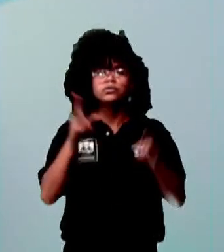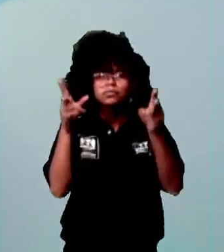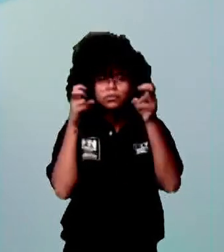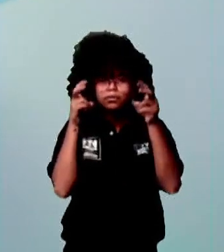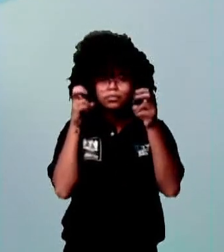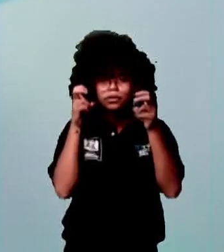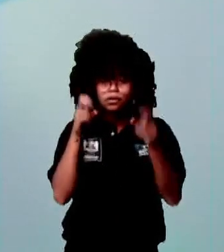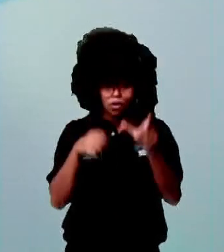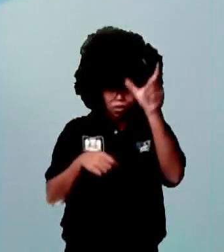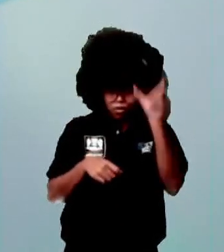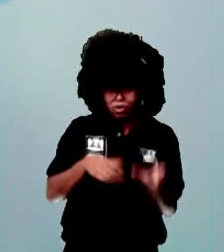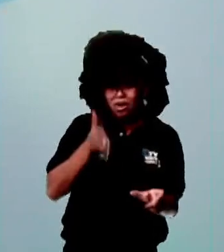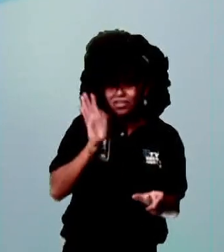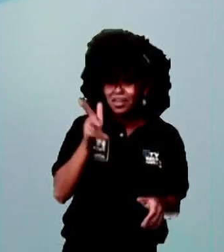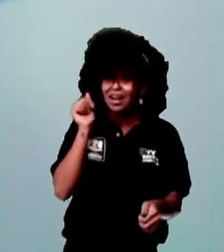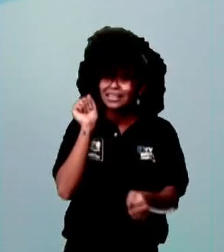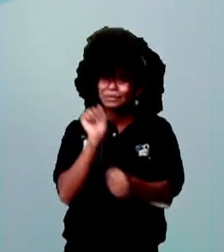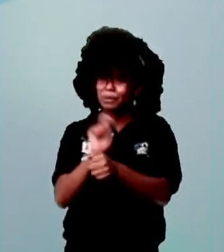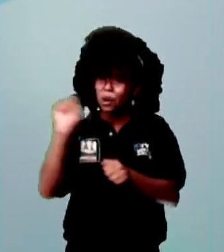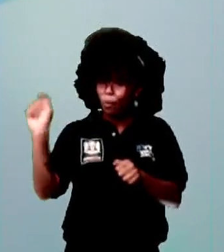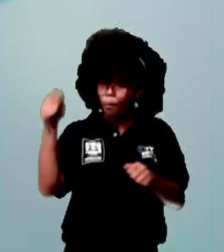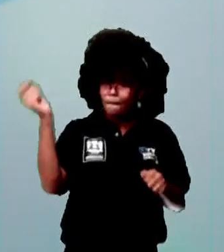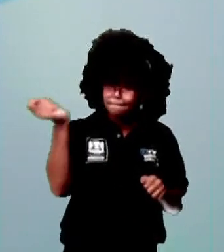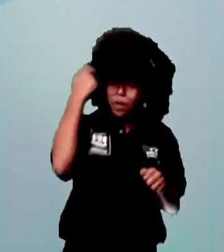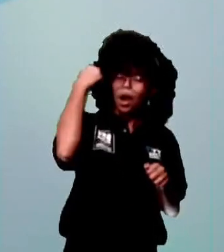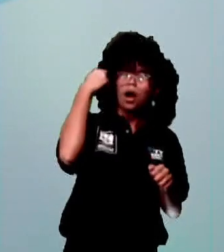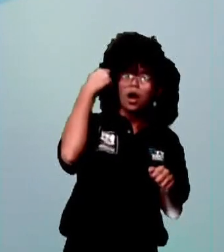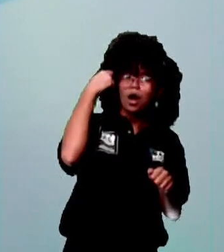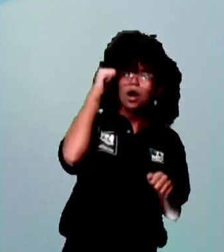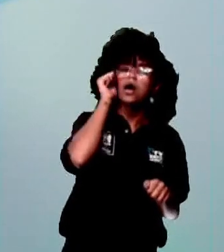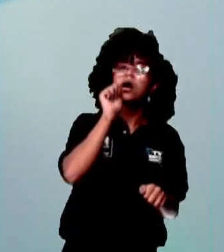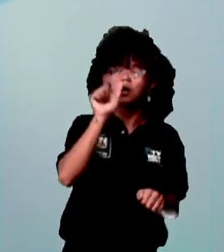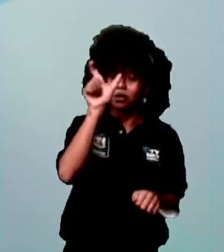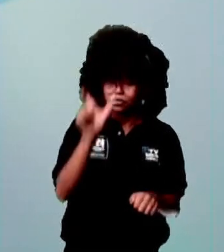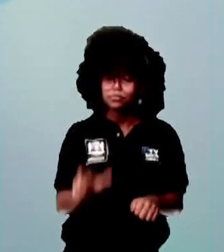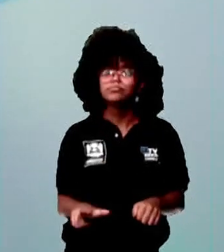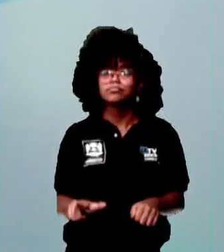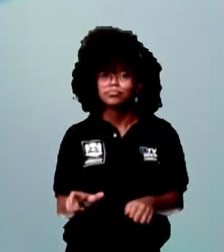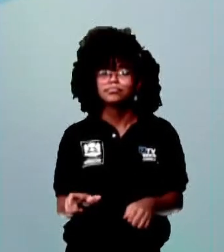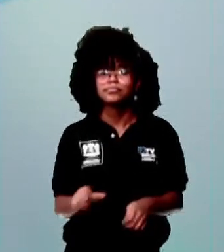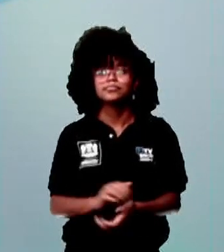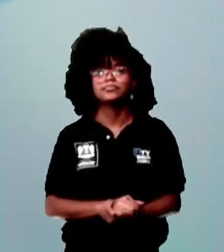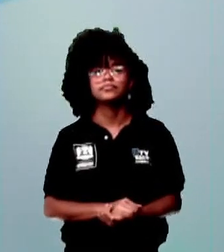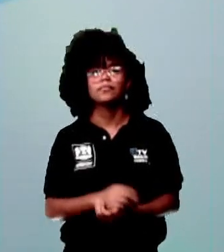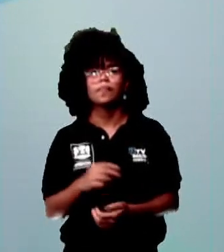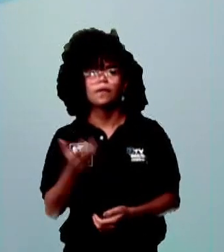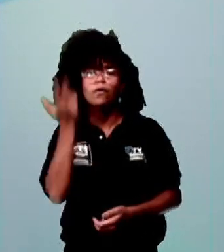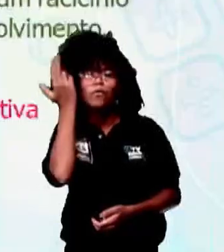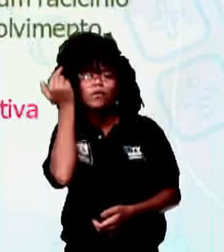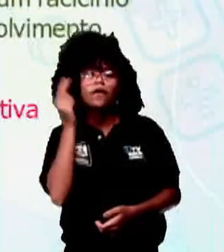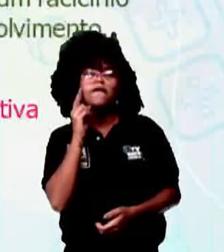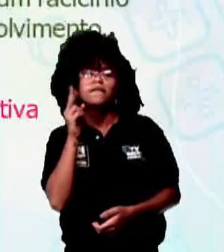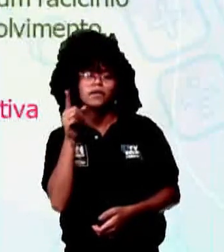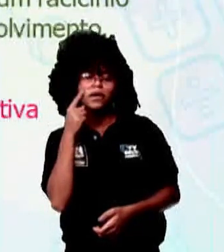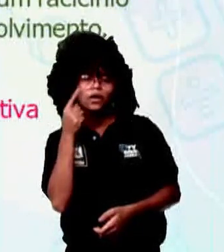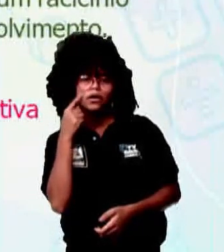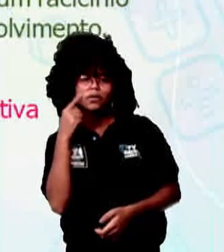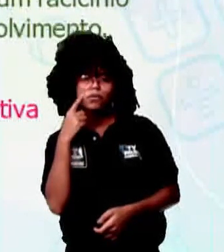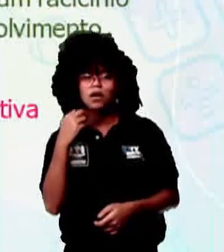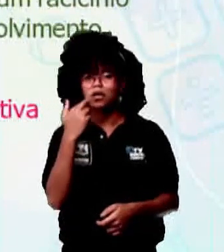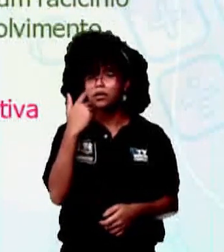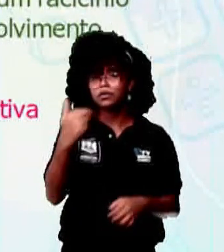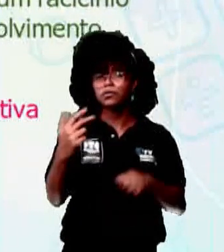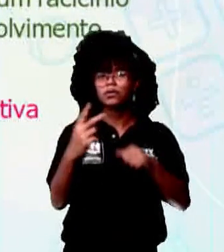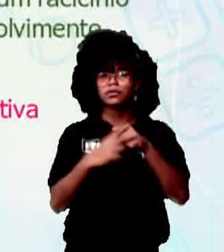está esperando levar uma pancada, né, da Mônica aí com o coelhinho. Observamos isso pela linguagem não verbal e